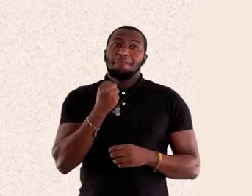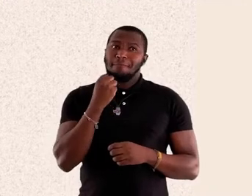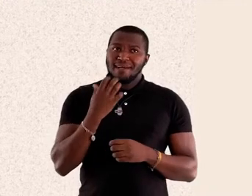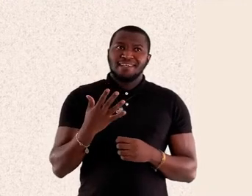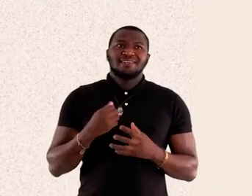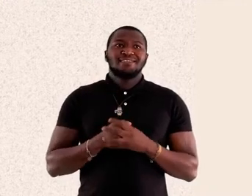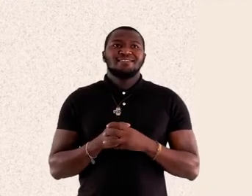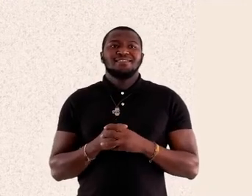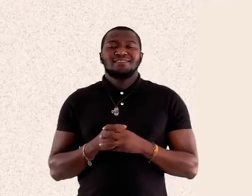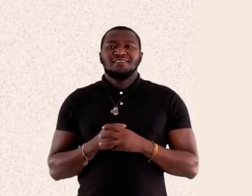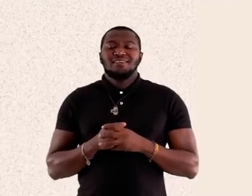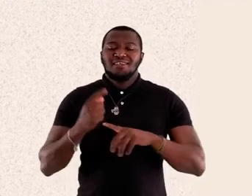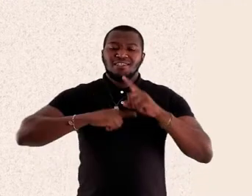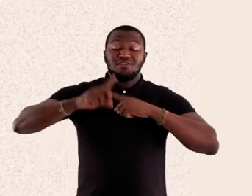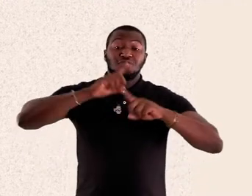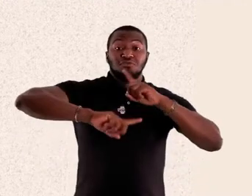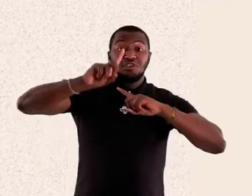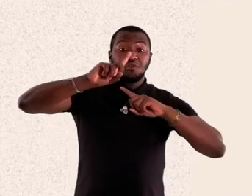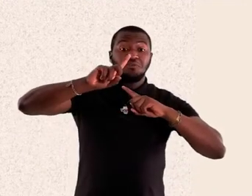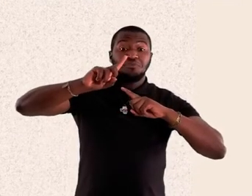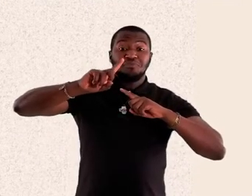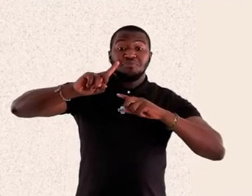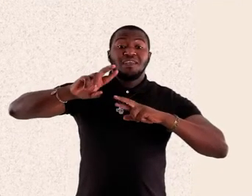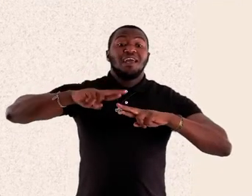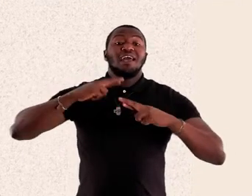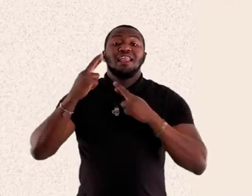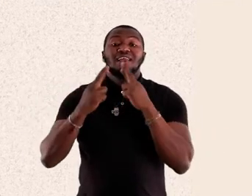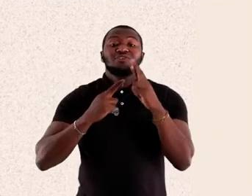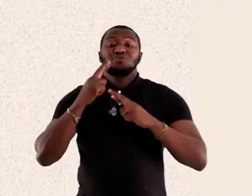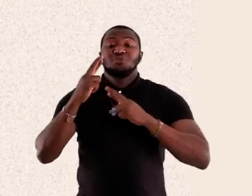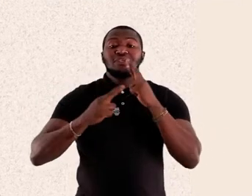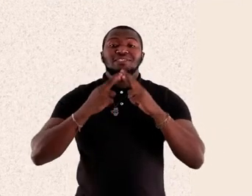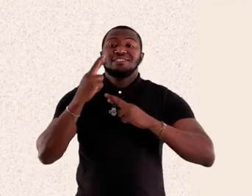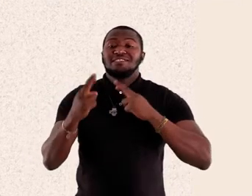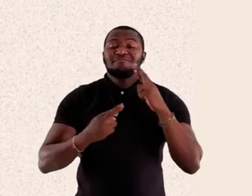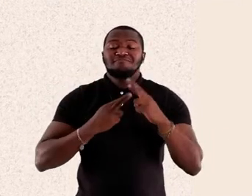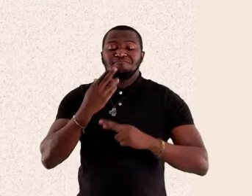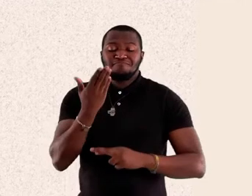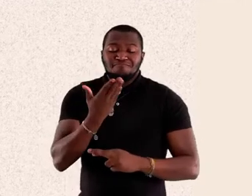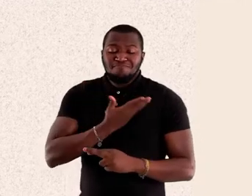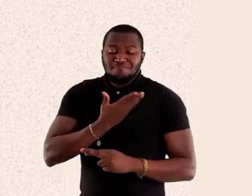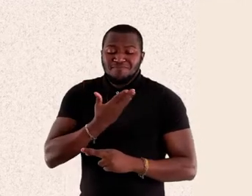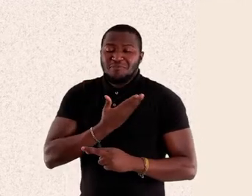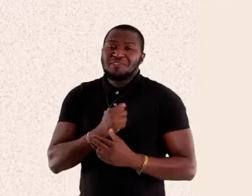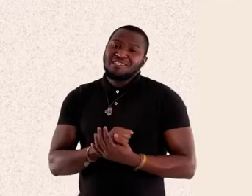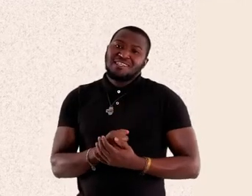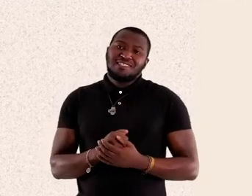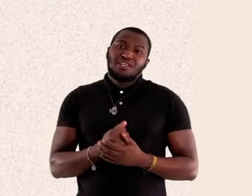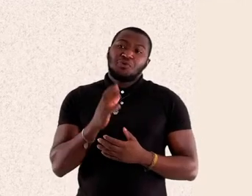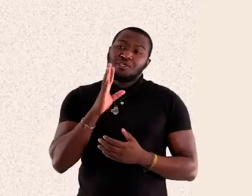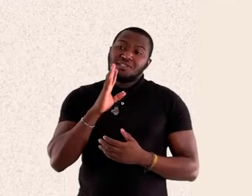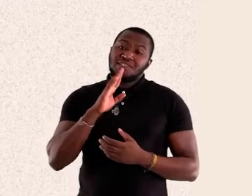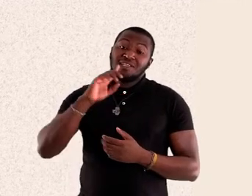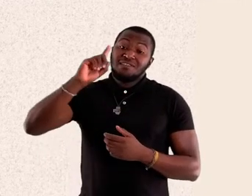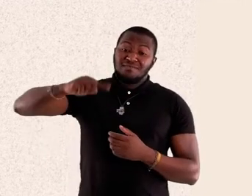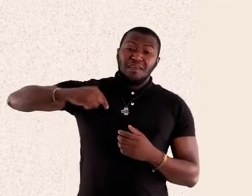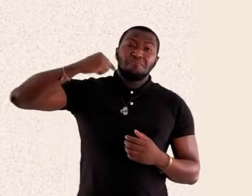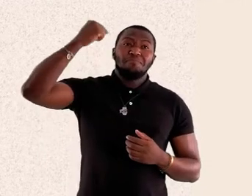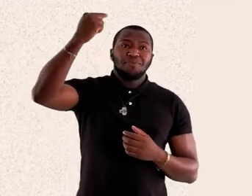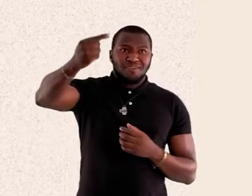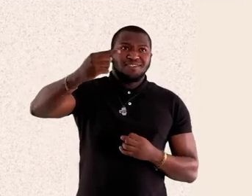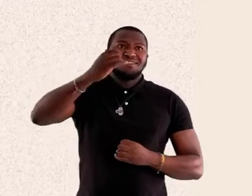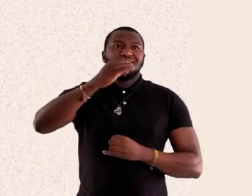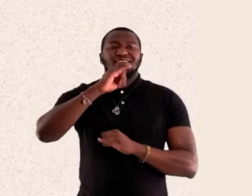desenvolver-se uma forte relação afetiva com pessoas que vim conhecer presencialmente muito